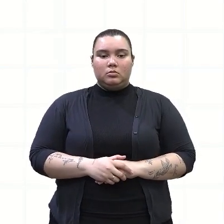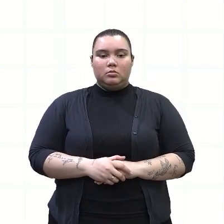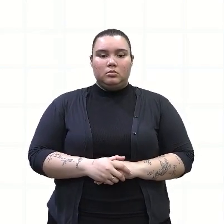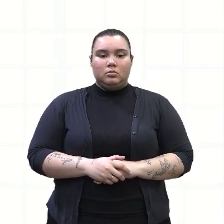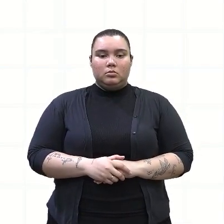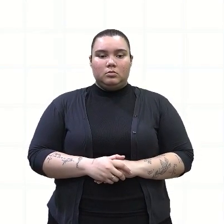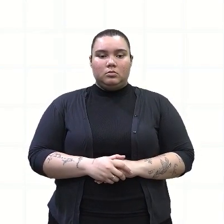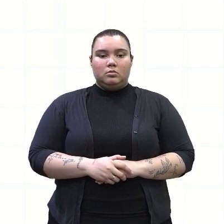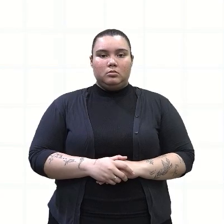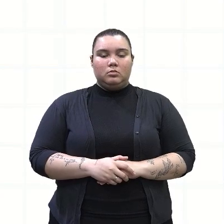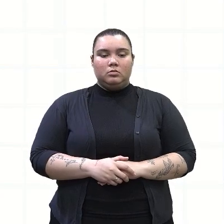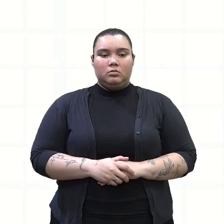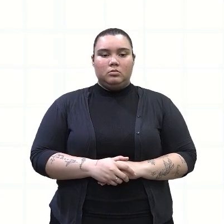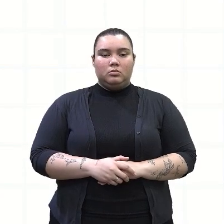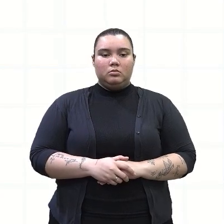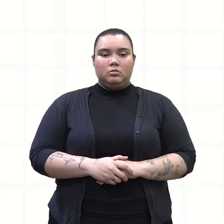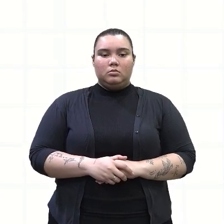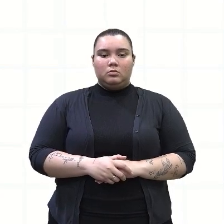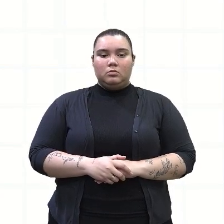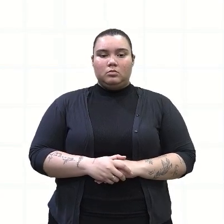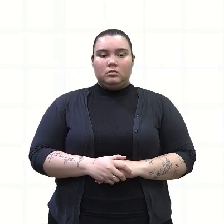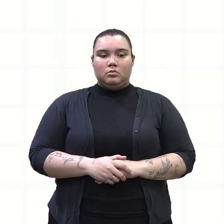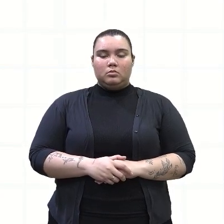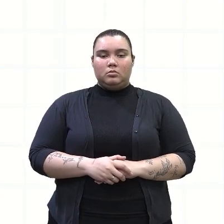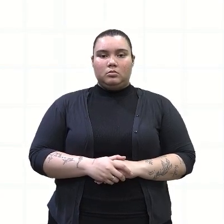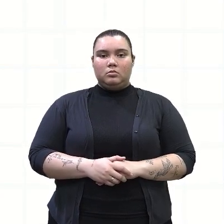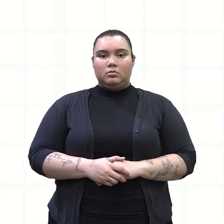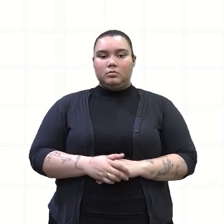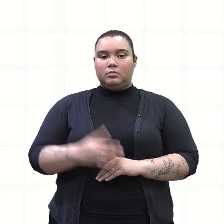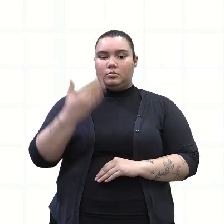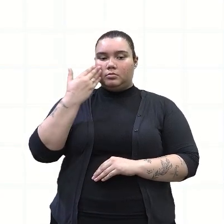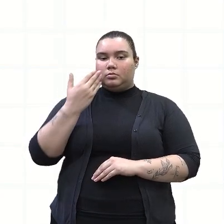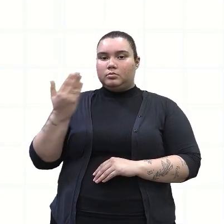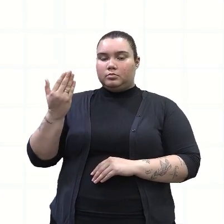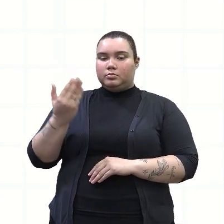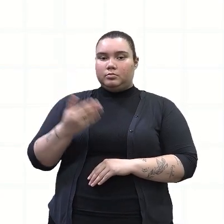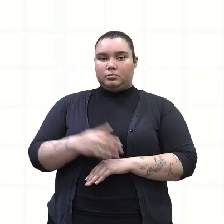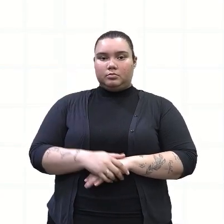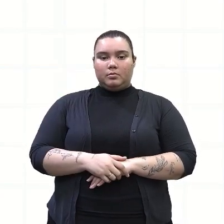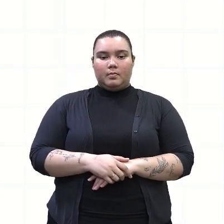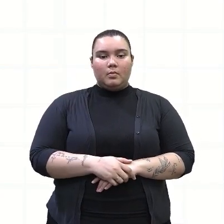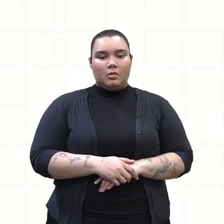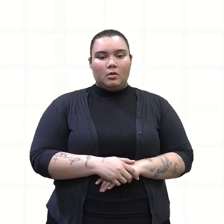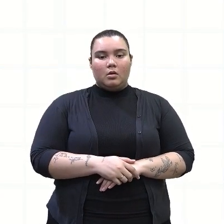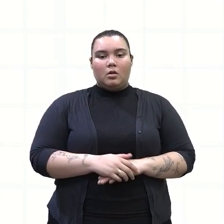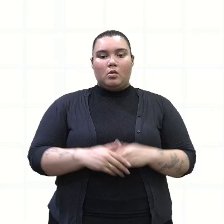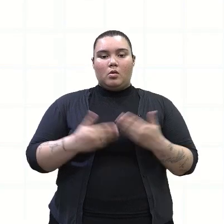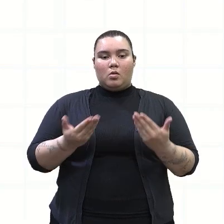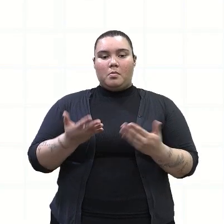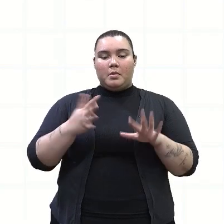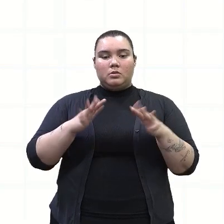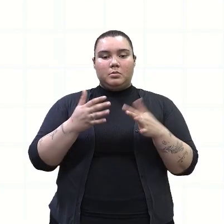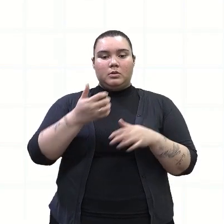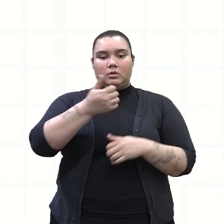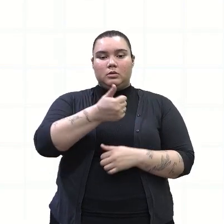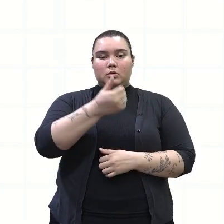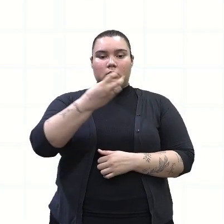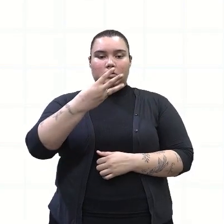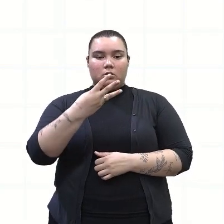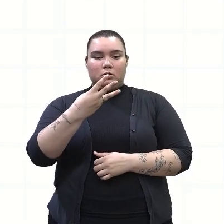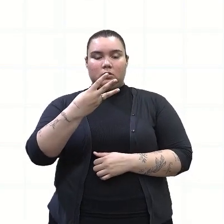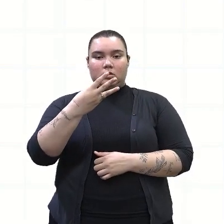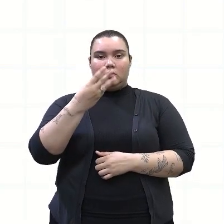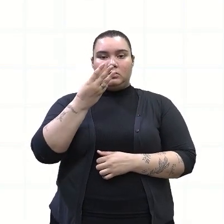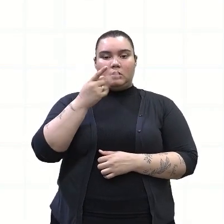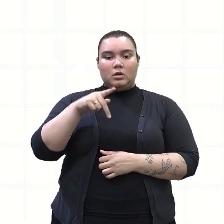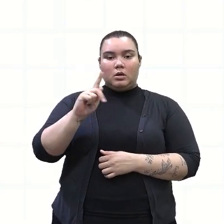que isso equivale a quantos? 13 kilograms. Então, 13 quilos de quê? Dry grain,